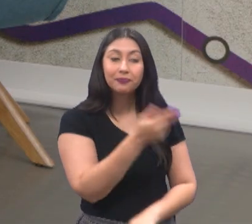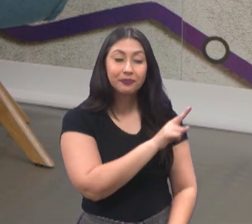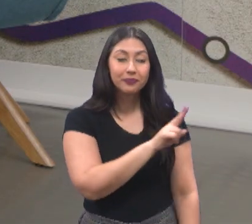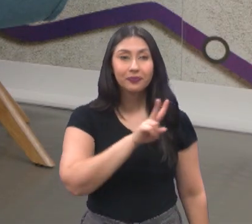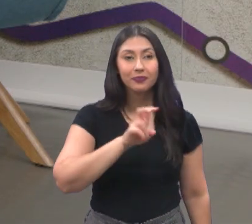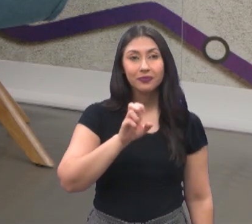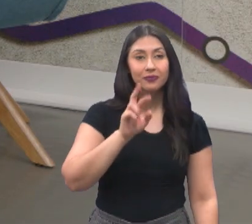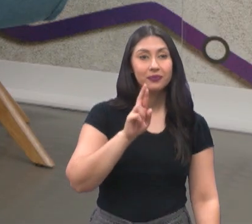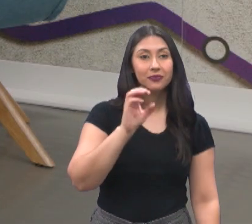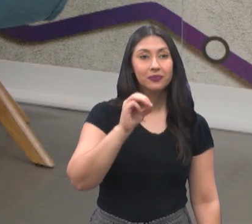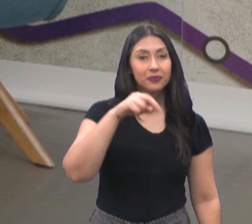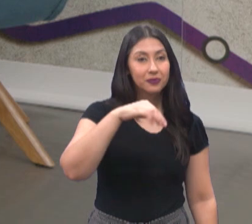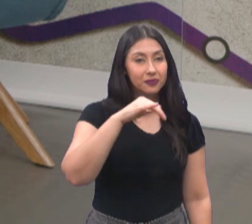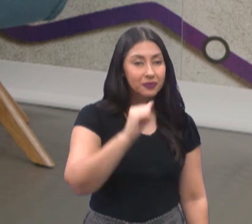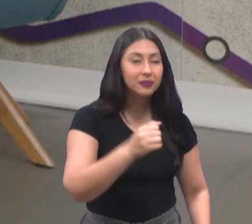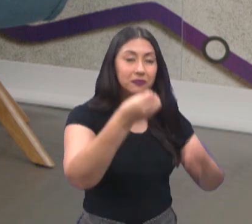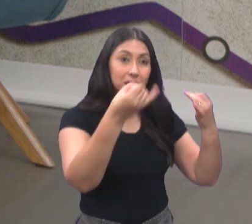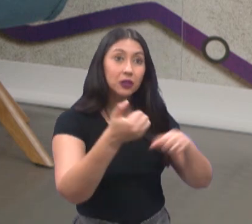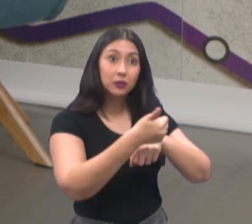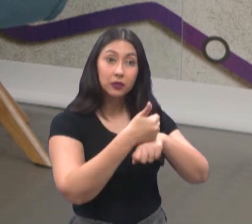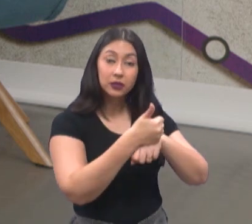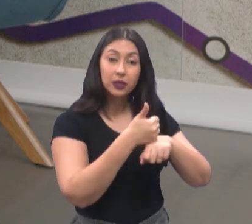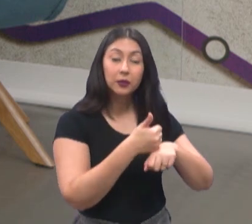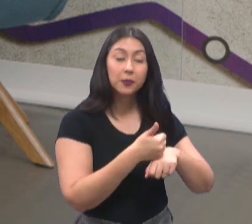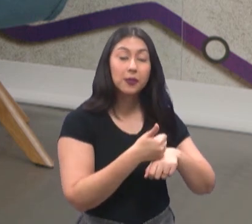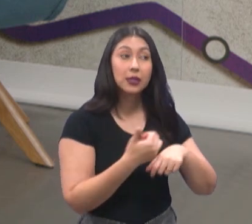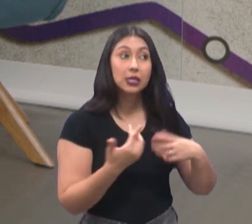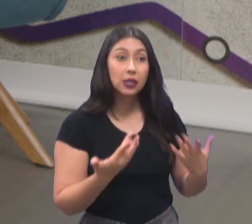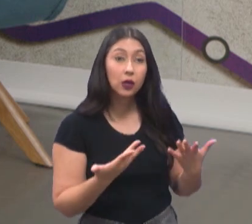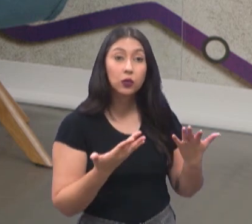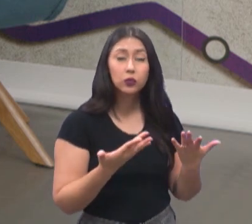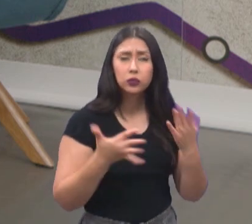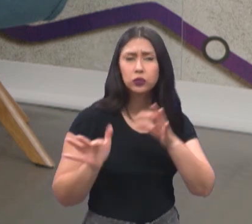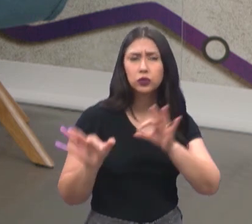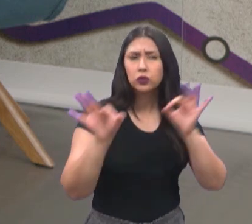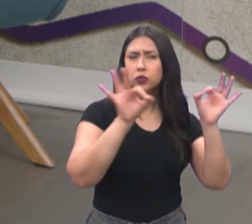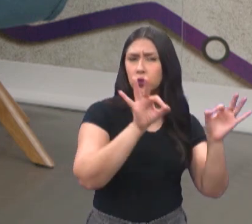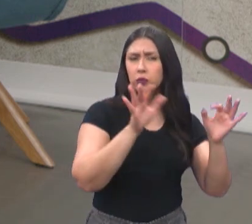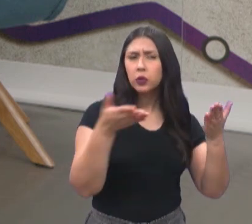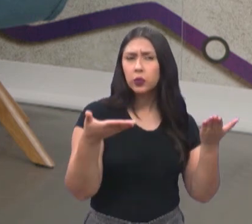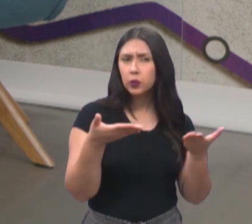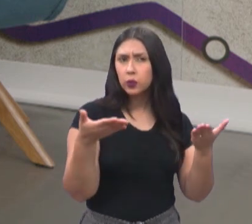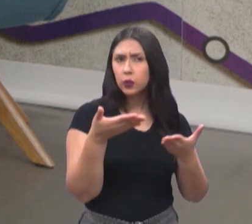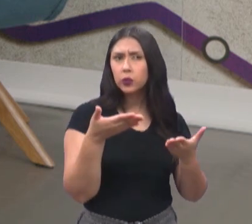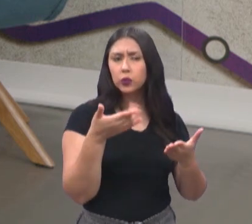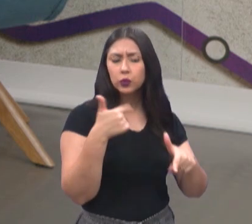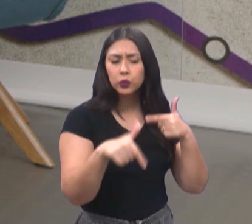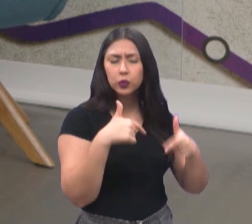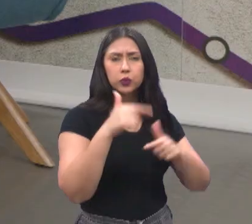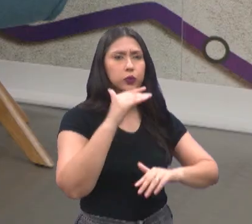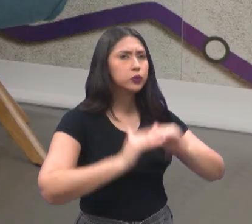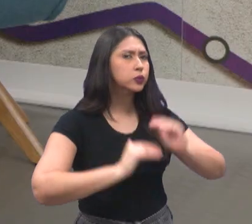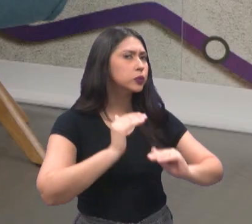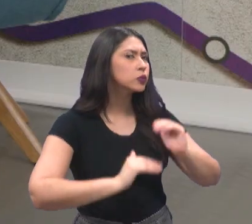profissão magnífica aqui para a gente. Olha, Verônica, a partir do que a gente viu ali, né, no quadro Mercado na Prática,